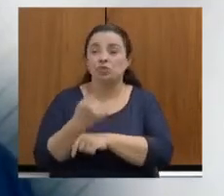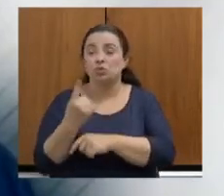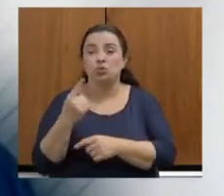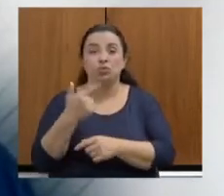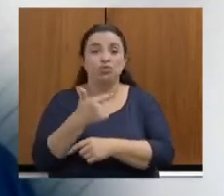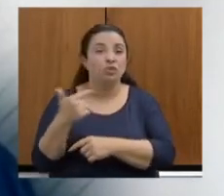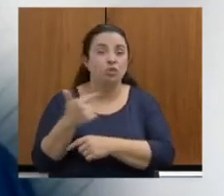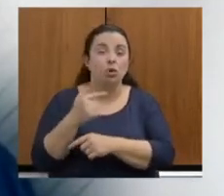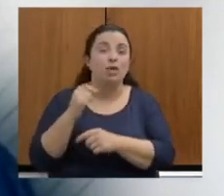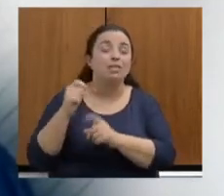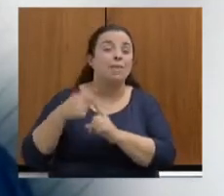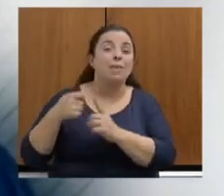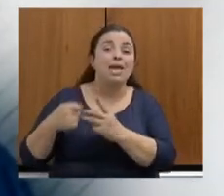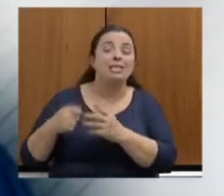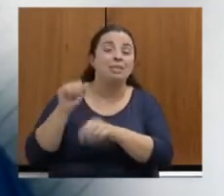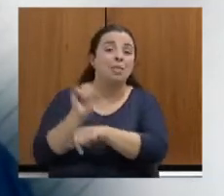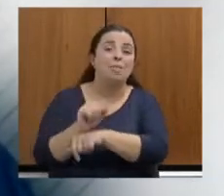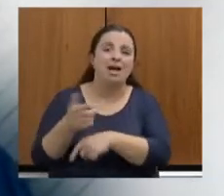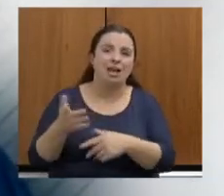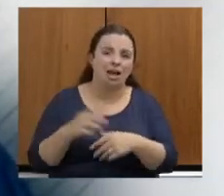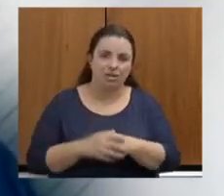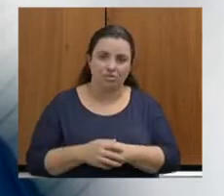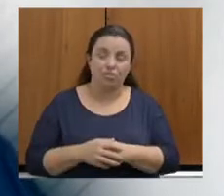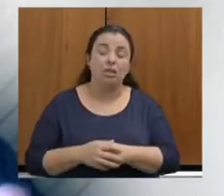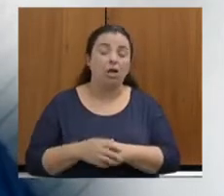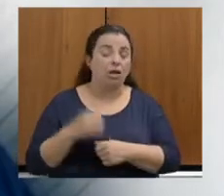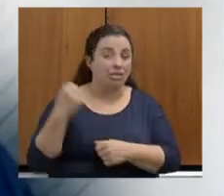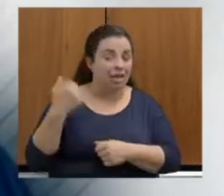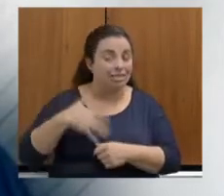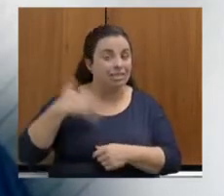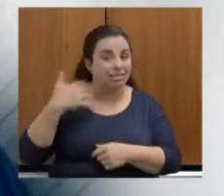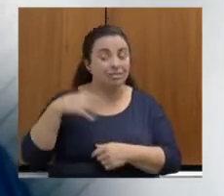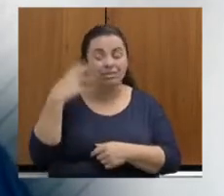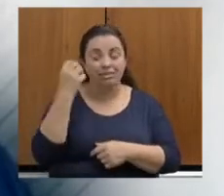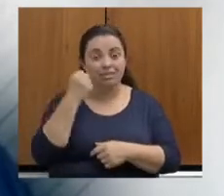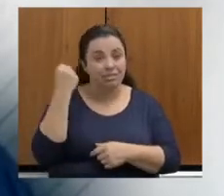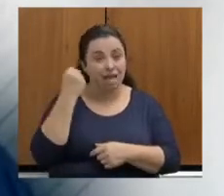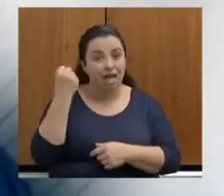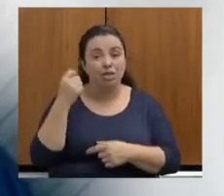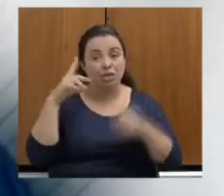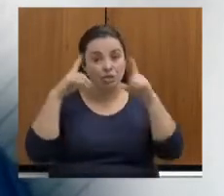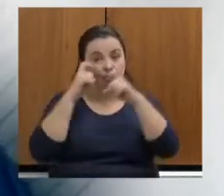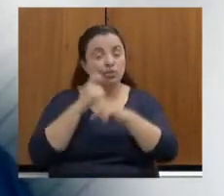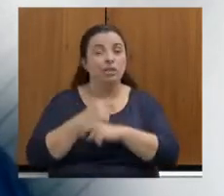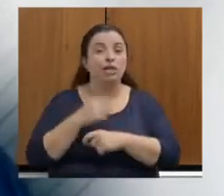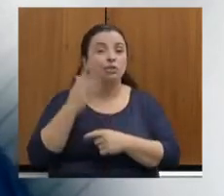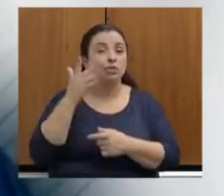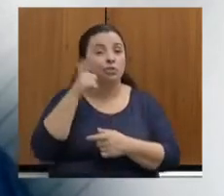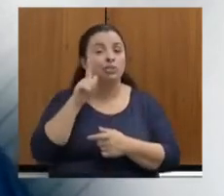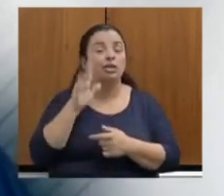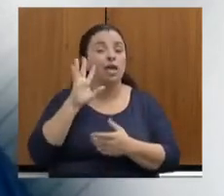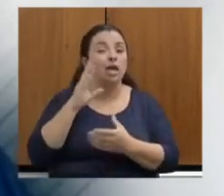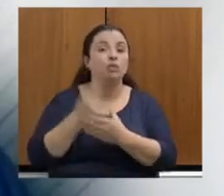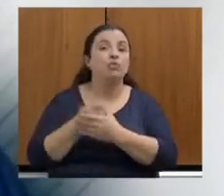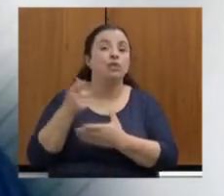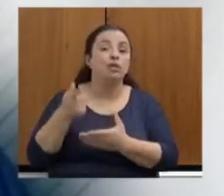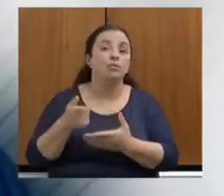imaginam é a gravidade da questão EA dificuldade de resolver isso judicialmente